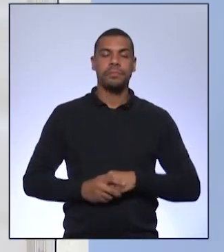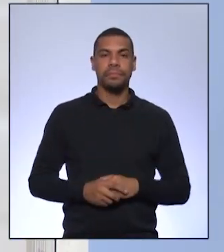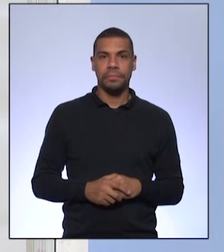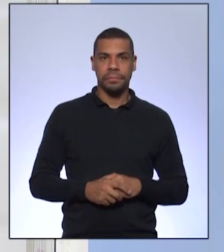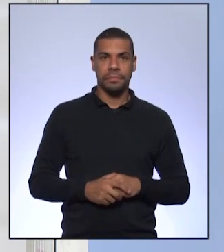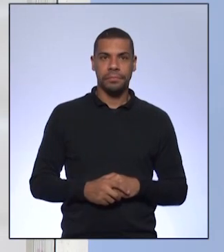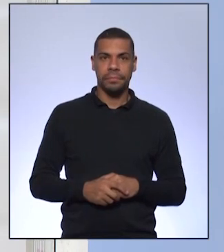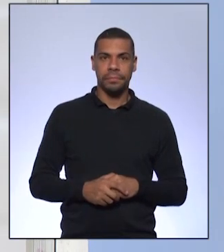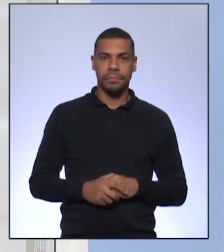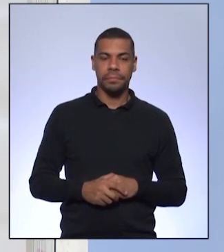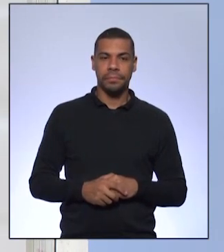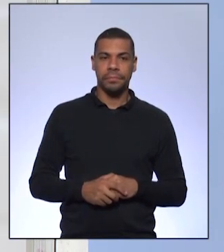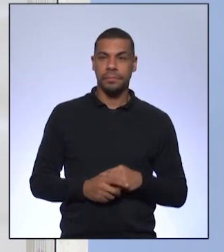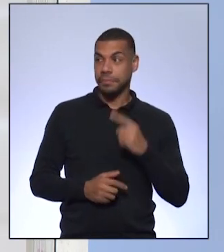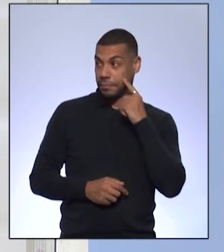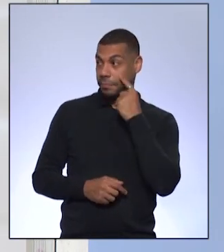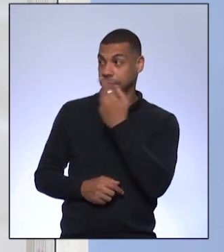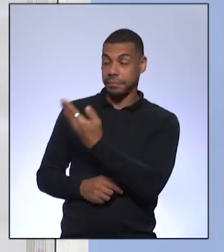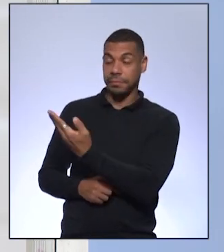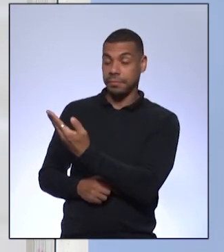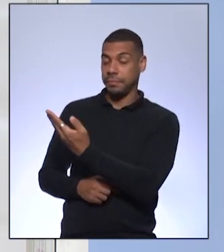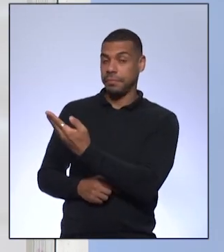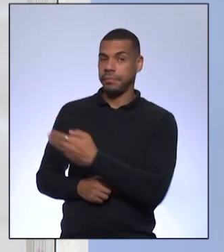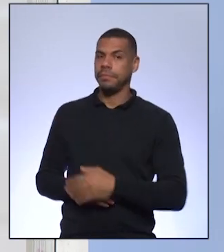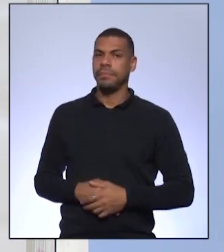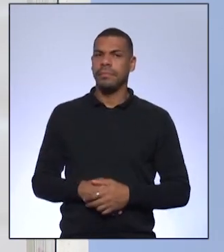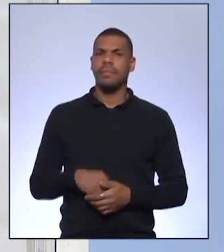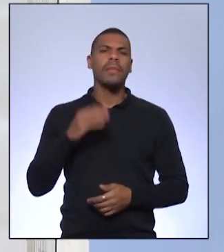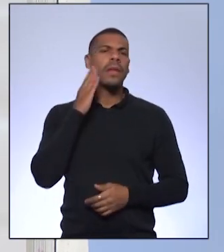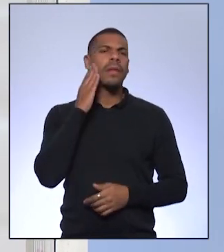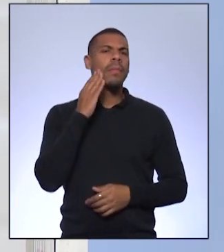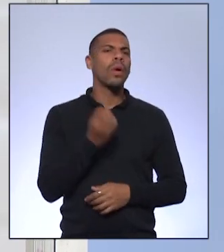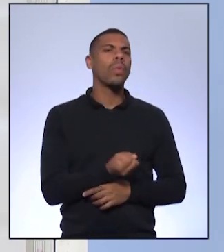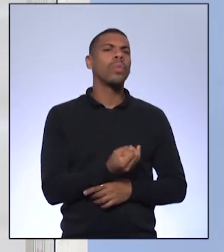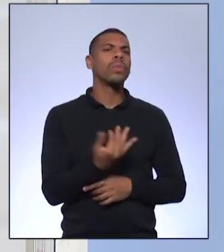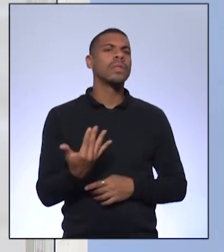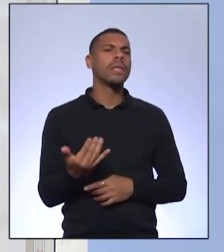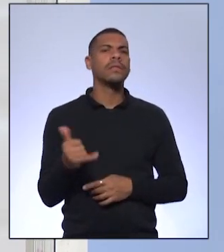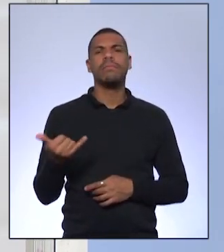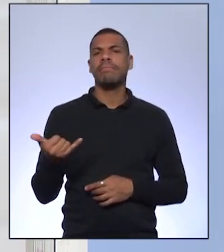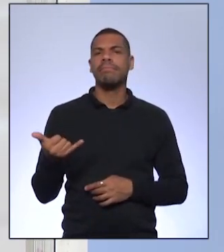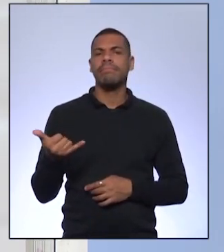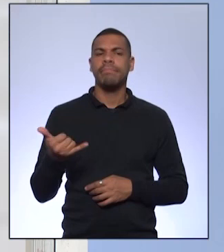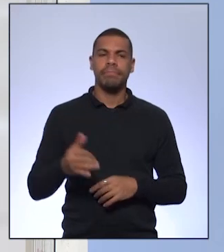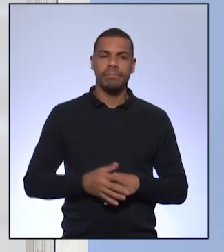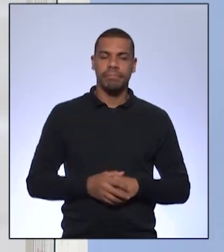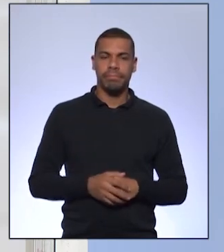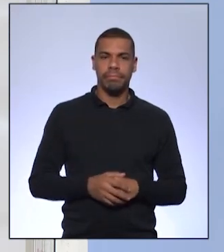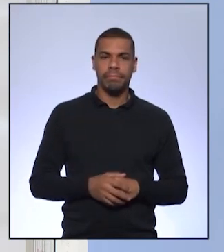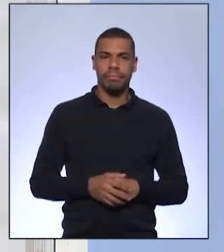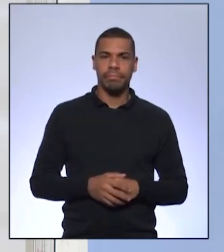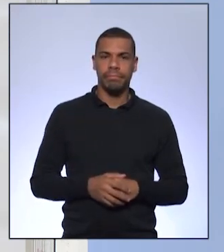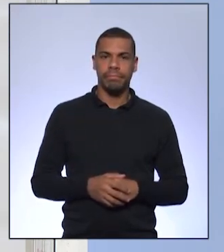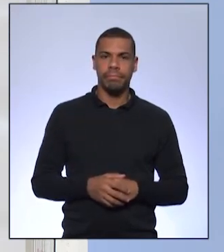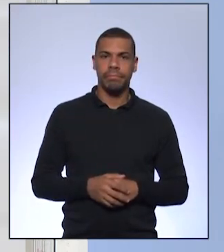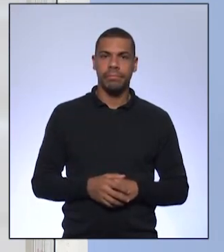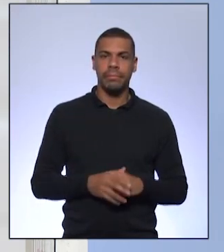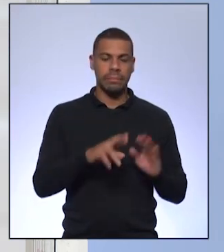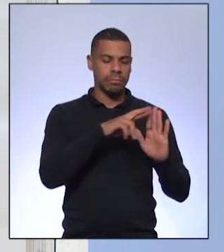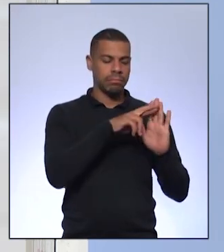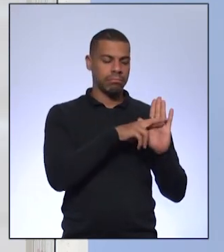240. Aí aqui, como a gente quer saber a quantidade de celulares, o que você vai fazer? Você vai fazer a